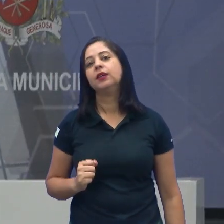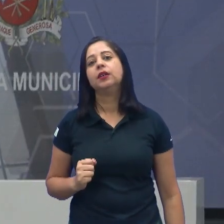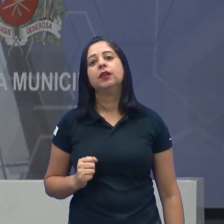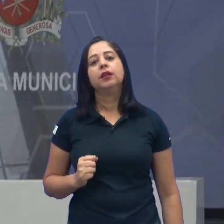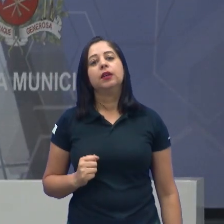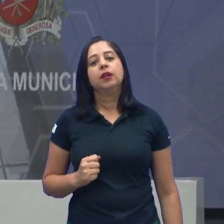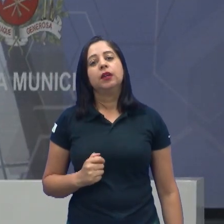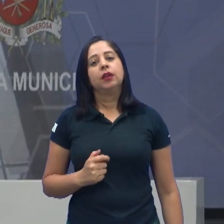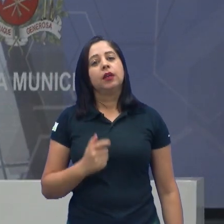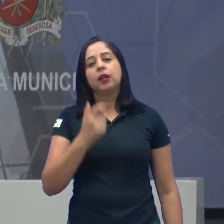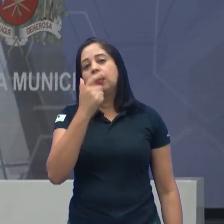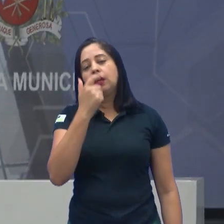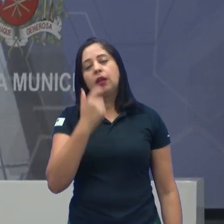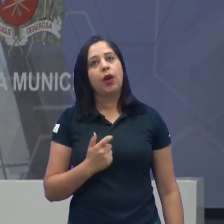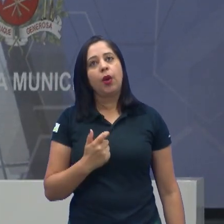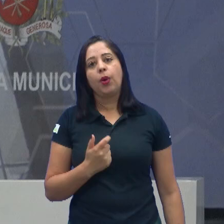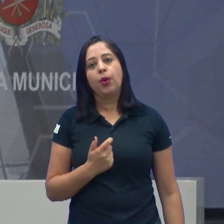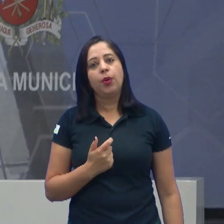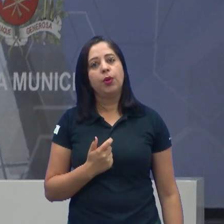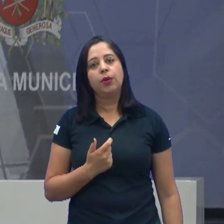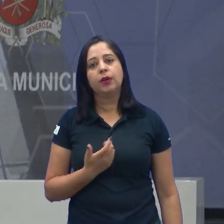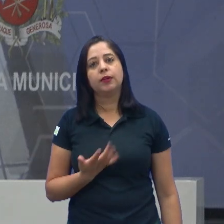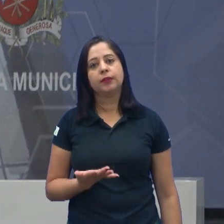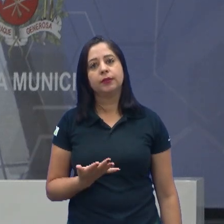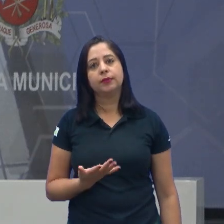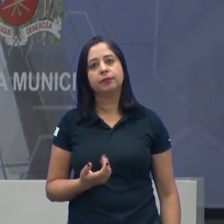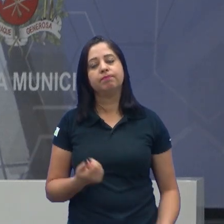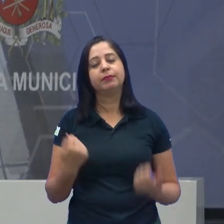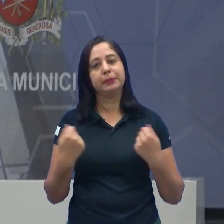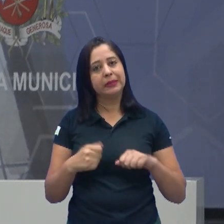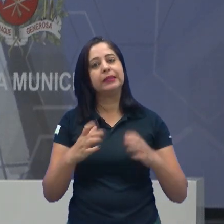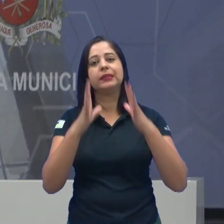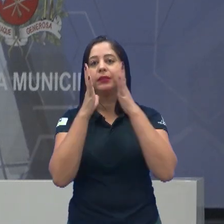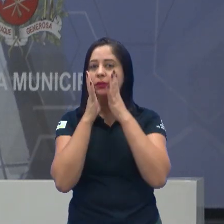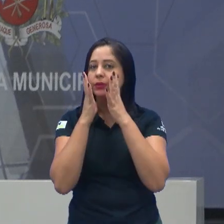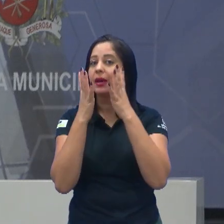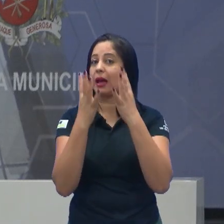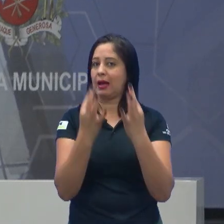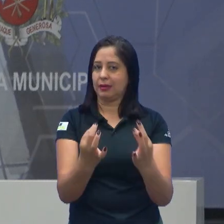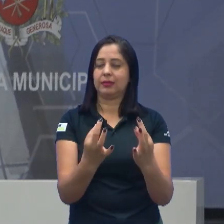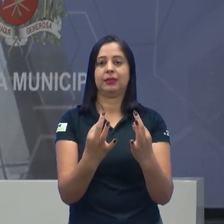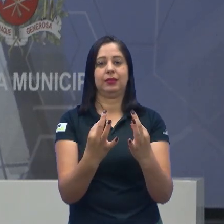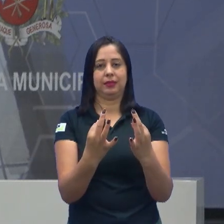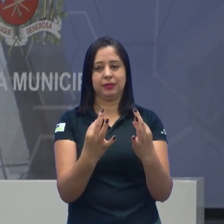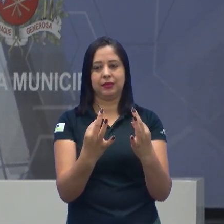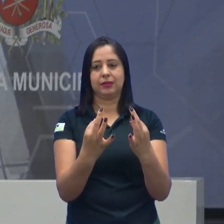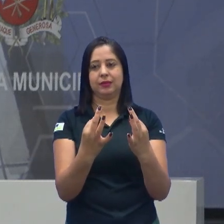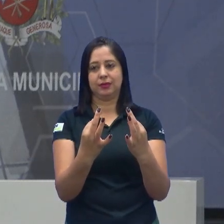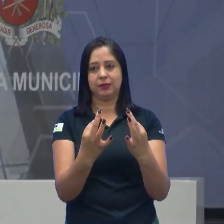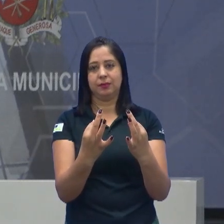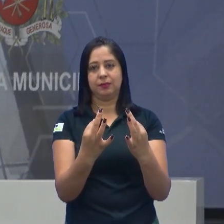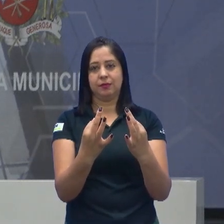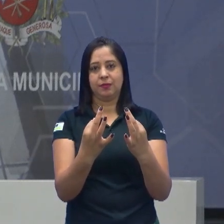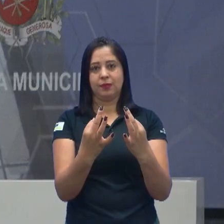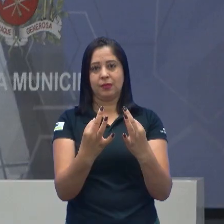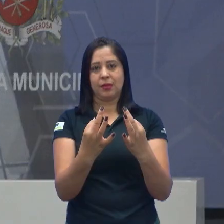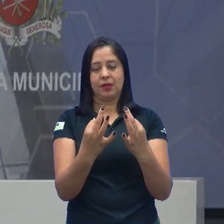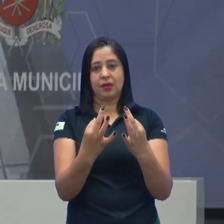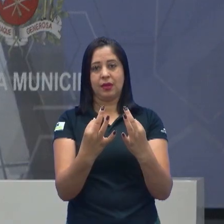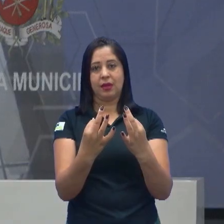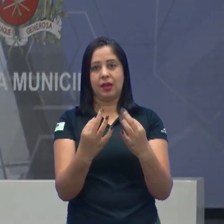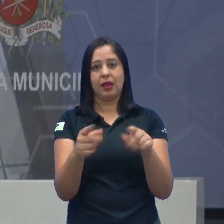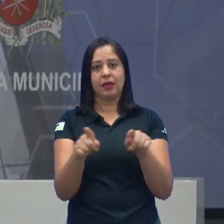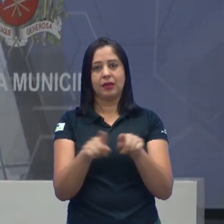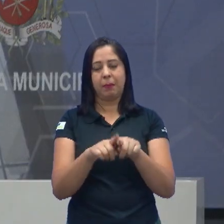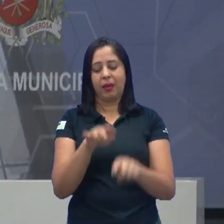demanda uma grande atenção e também me traz muita